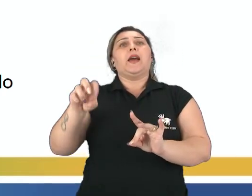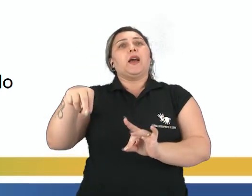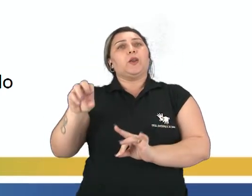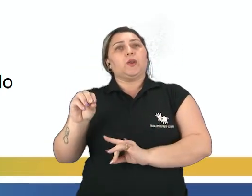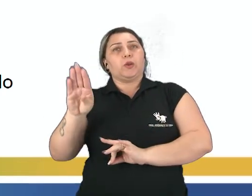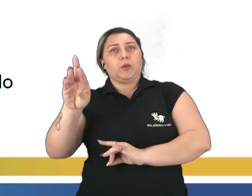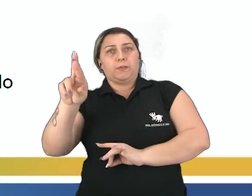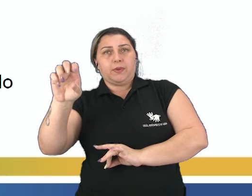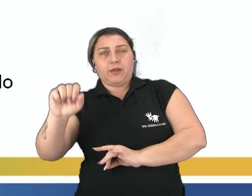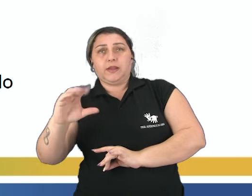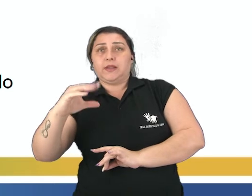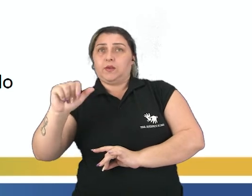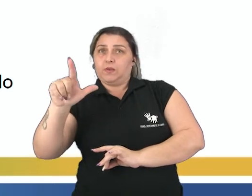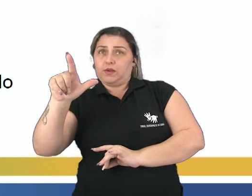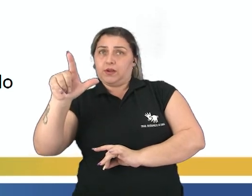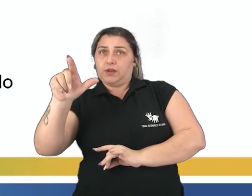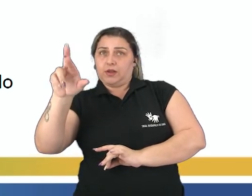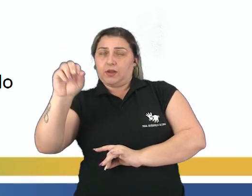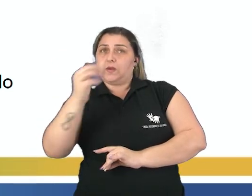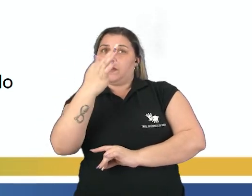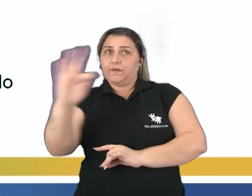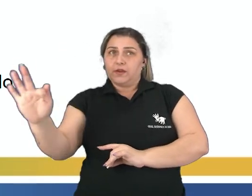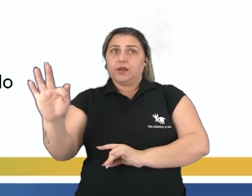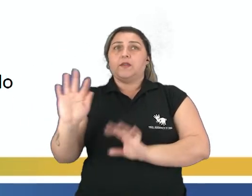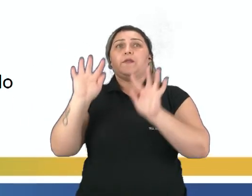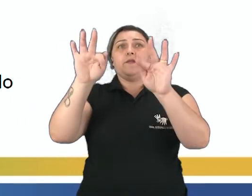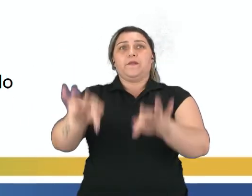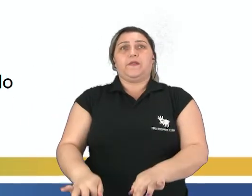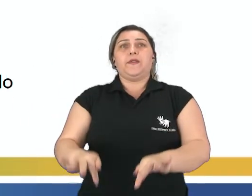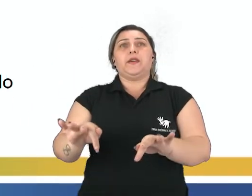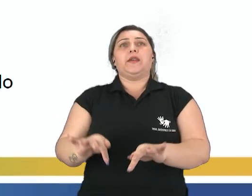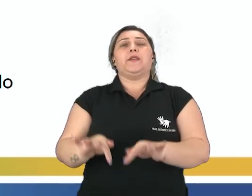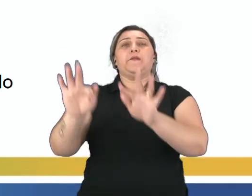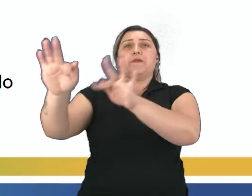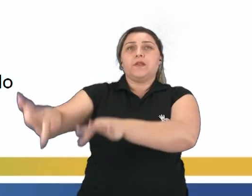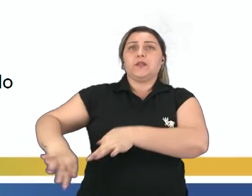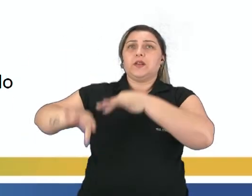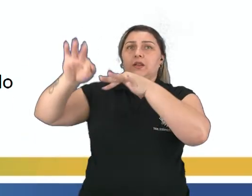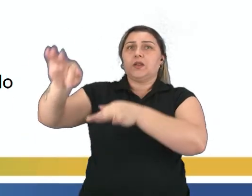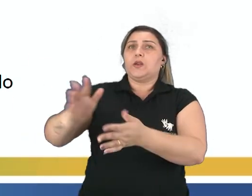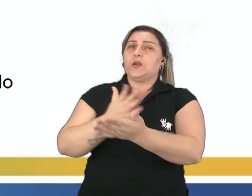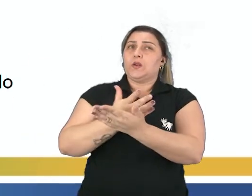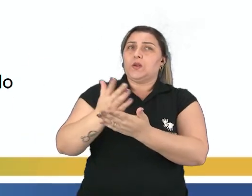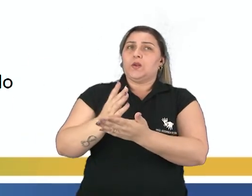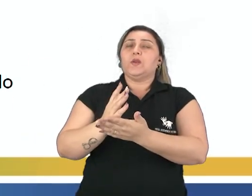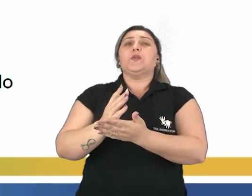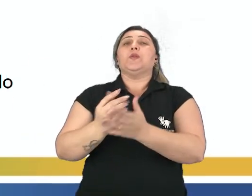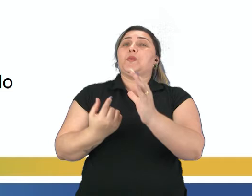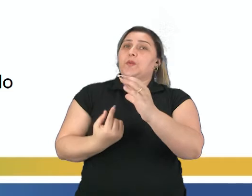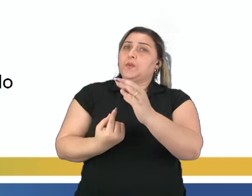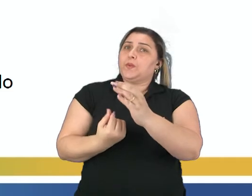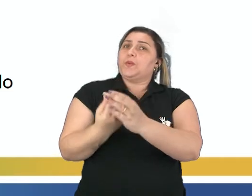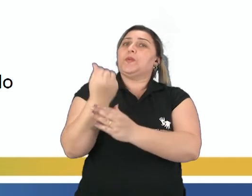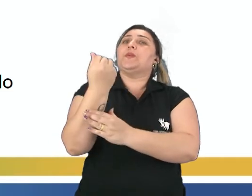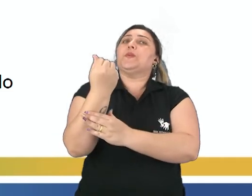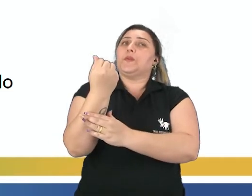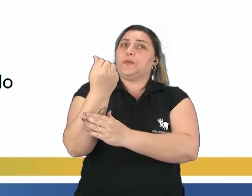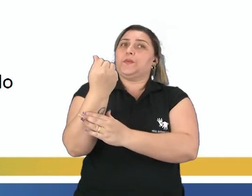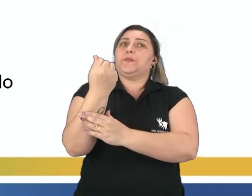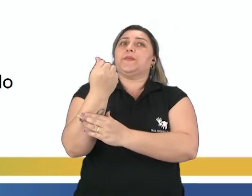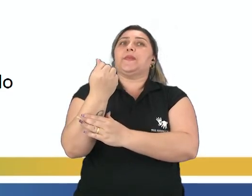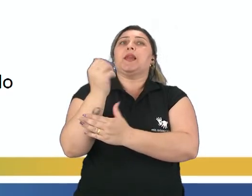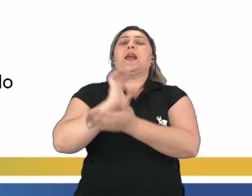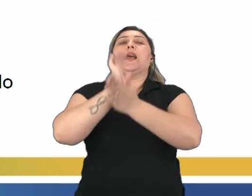que eram os nobres e o clero, na França, fim de requisitos do feudalismo e início da consolidação